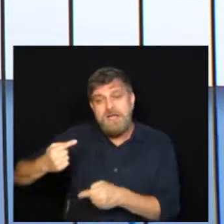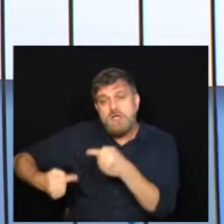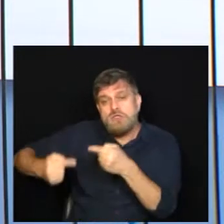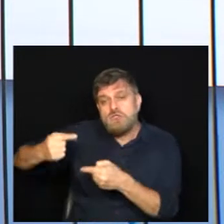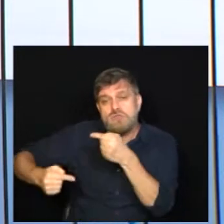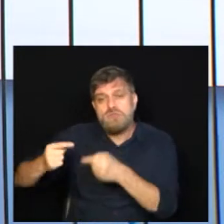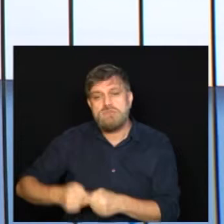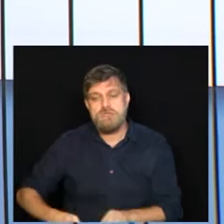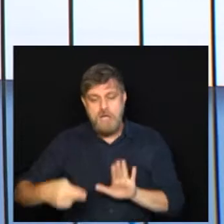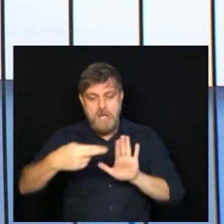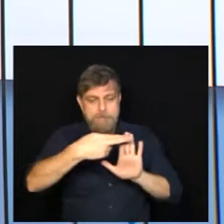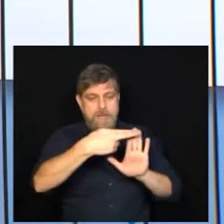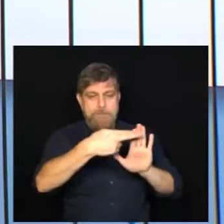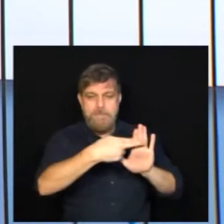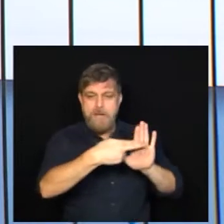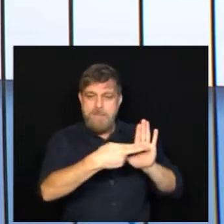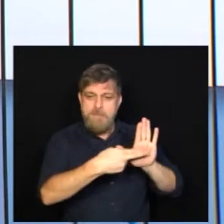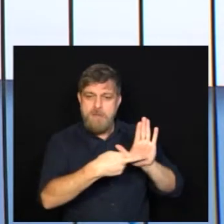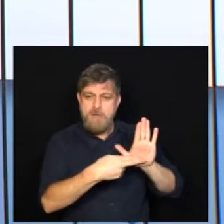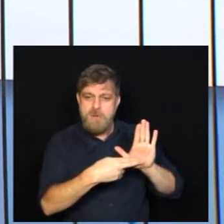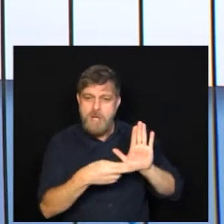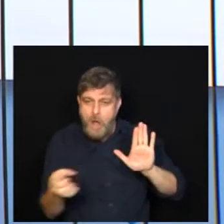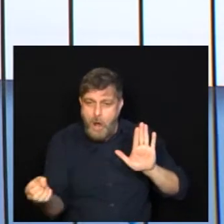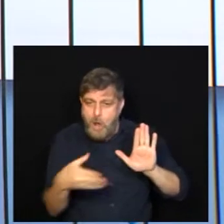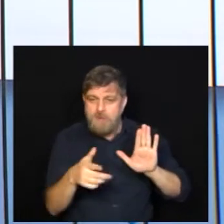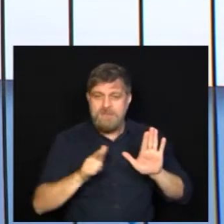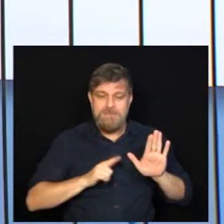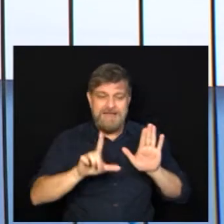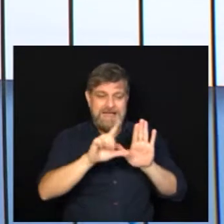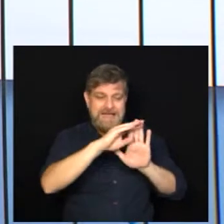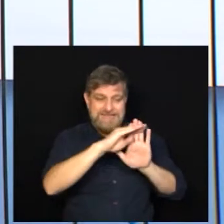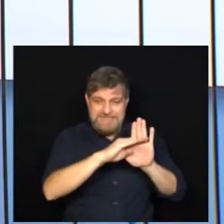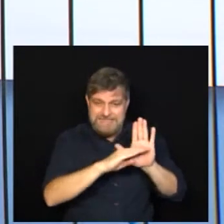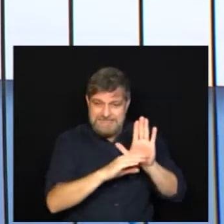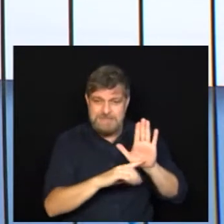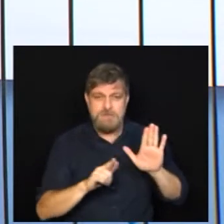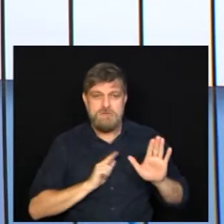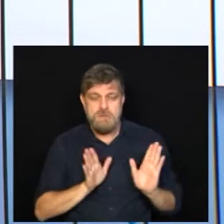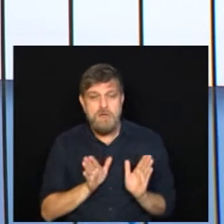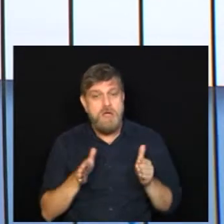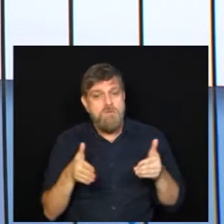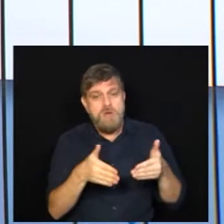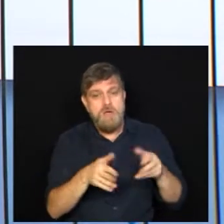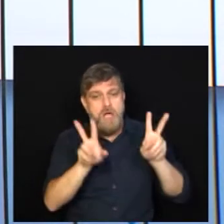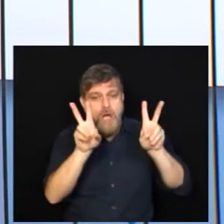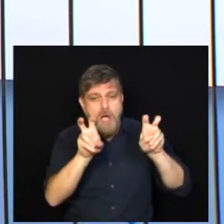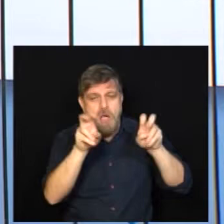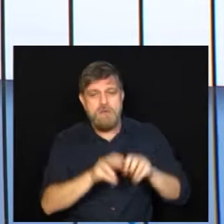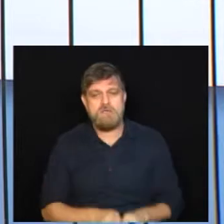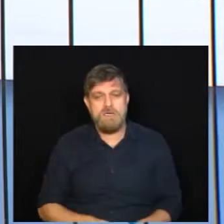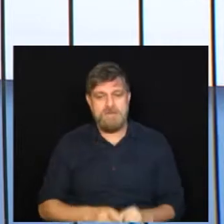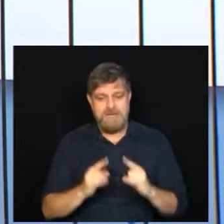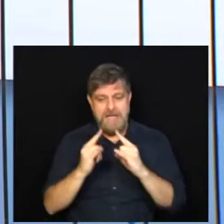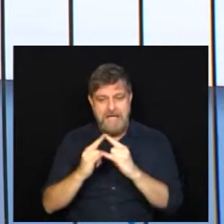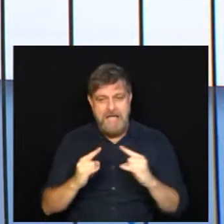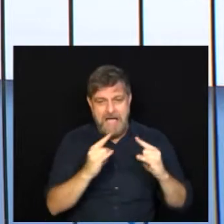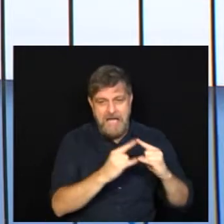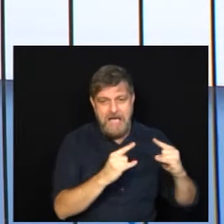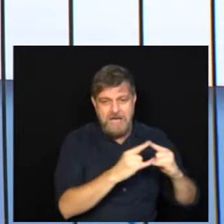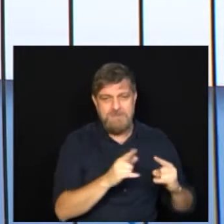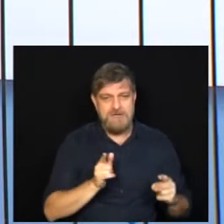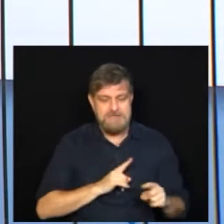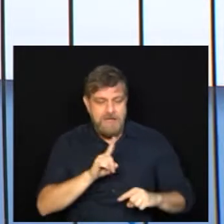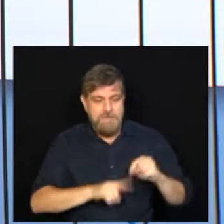a normatização, a atualização e a legislação em relação aos permissionários